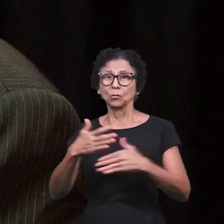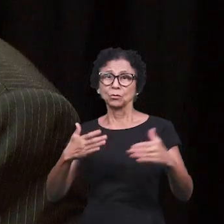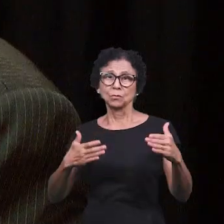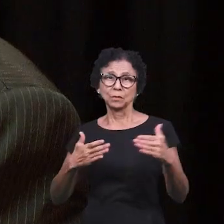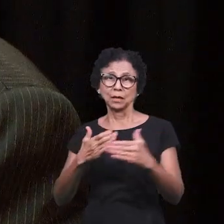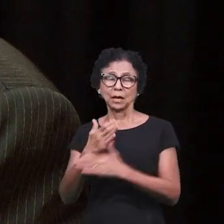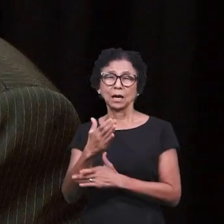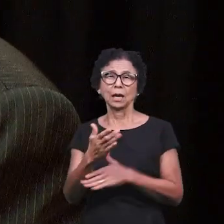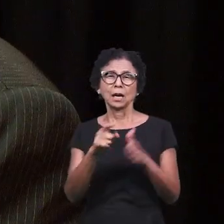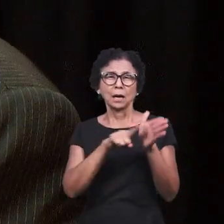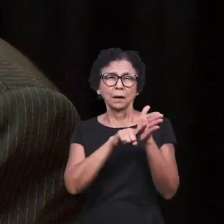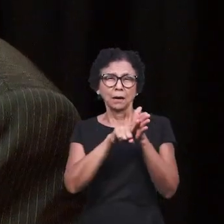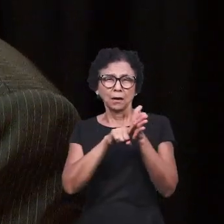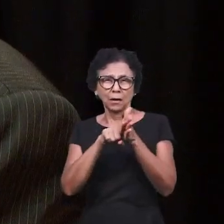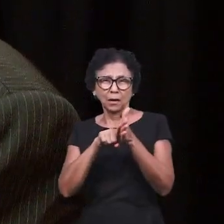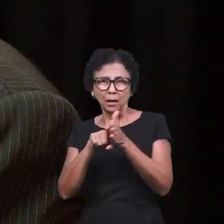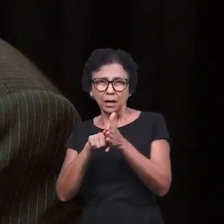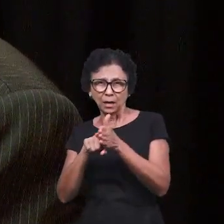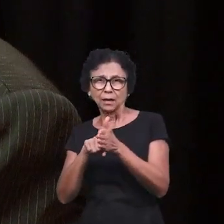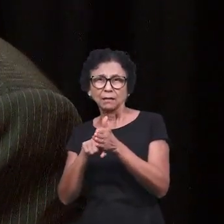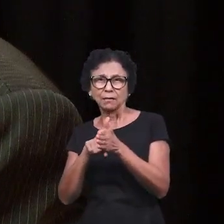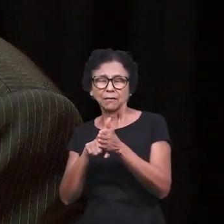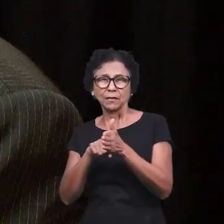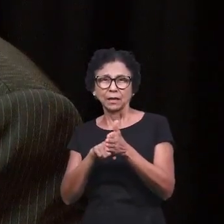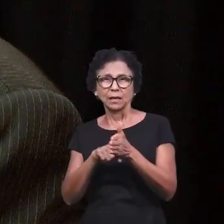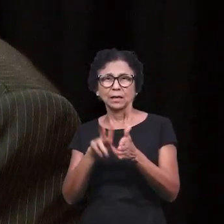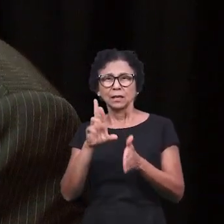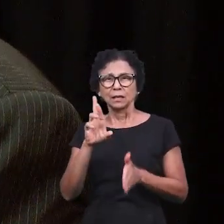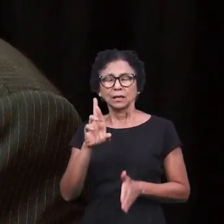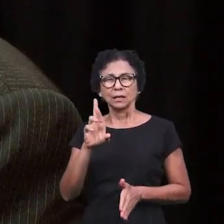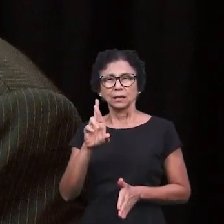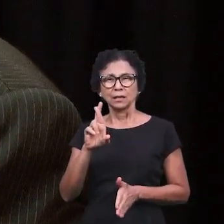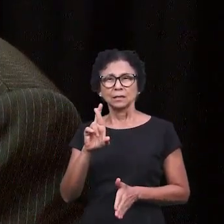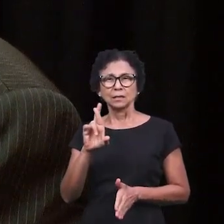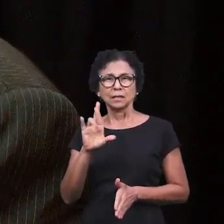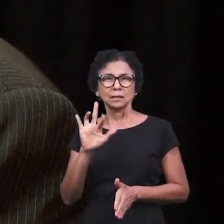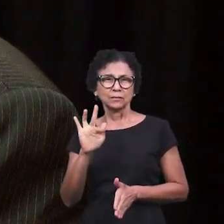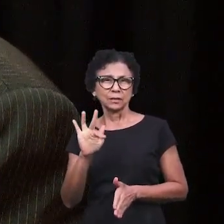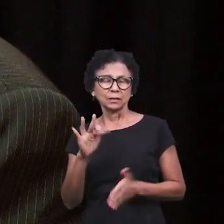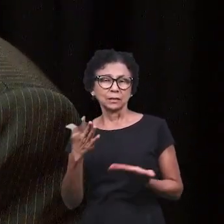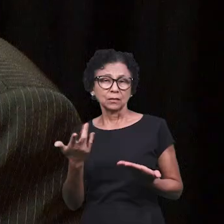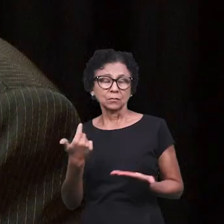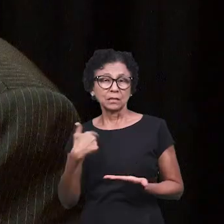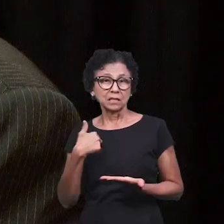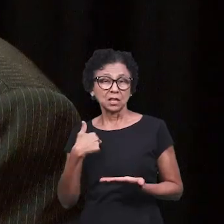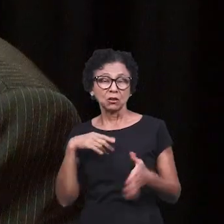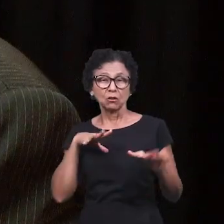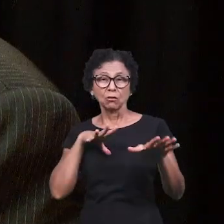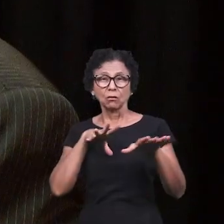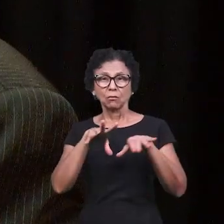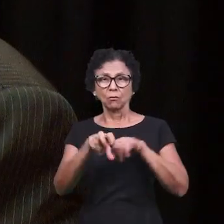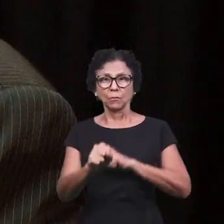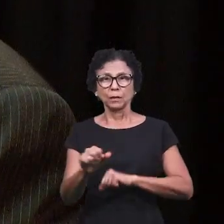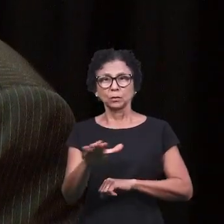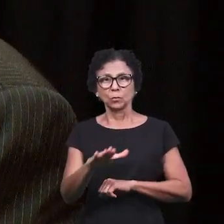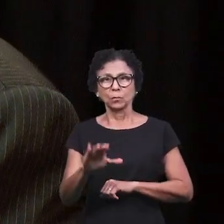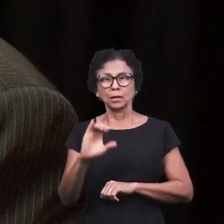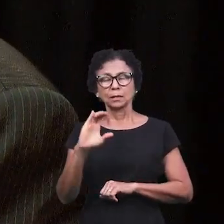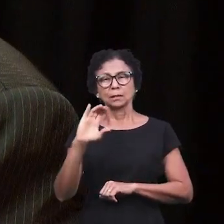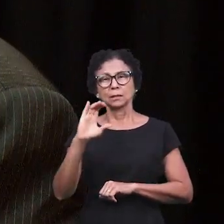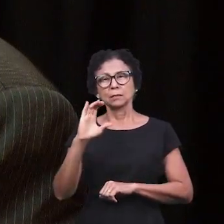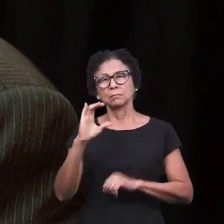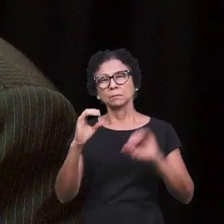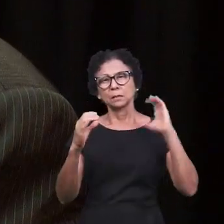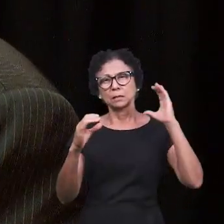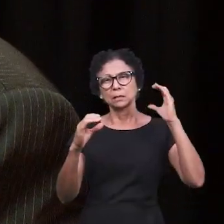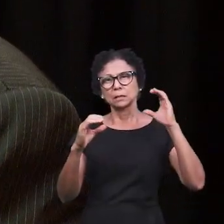auditor fiscal da Receita, sendo formado em ciência da computação. Eu havia estudado ali